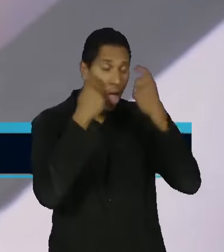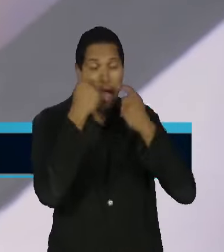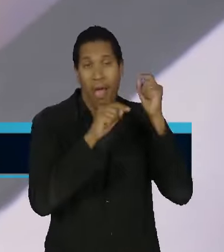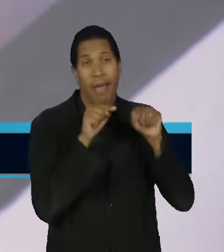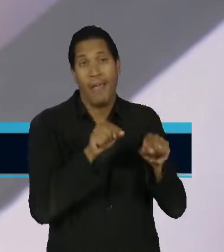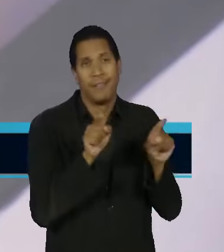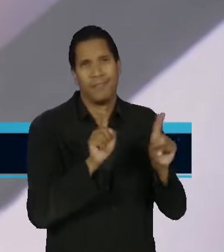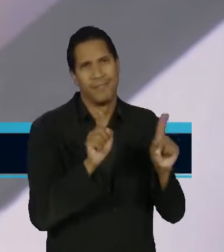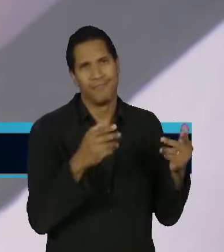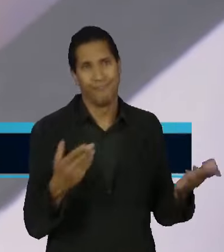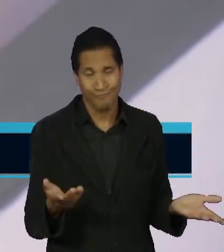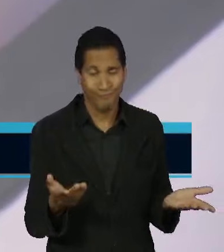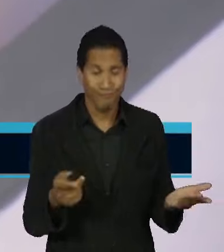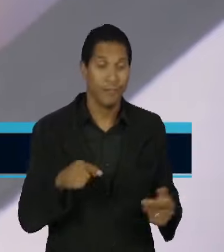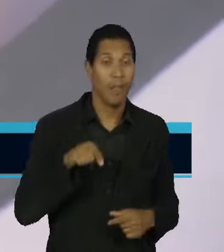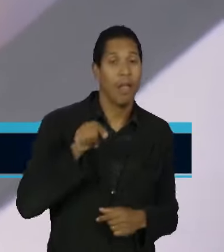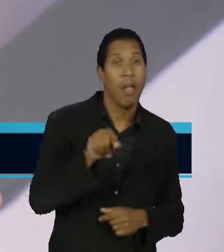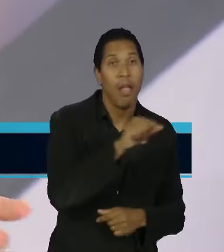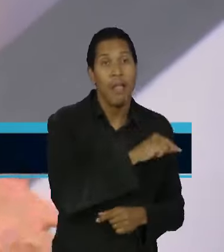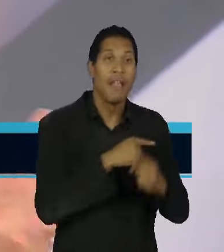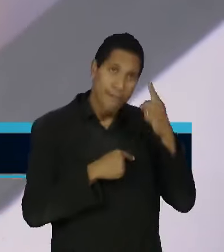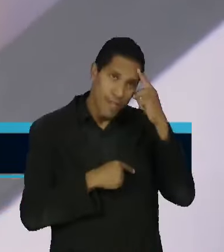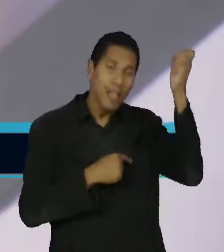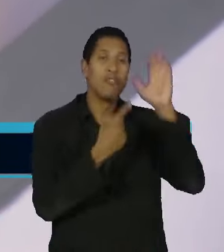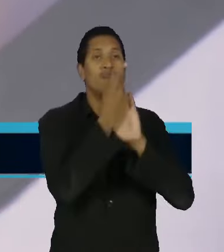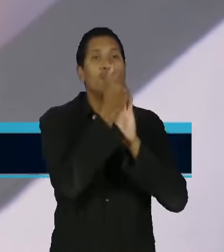recente do país os caras inventaram mais um orçamento secreto